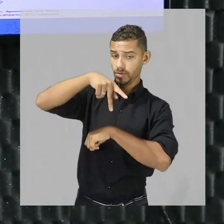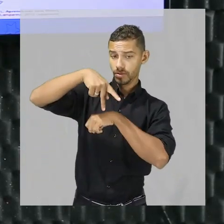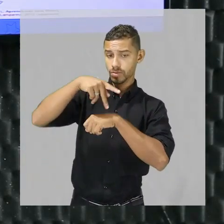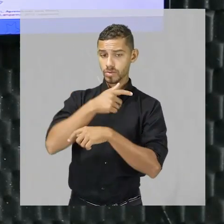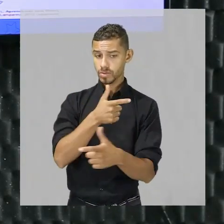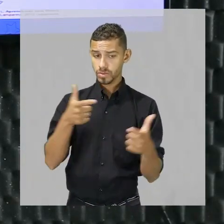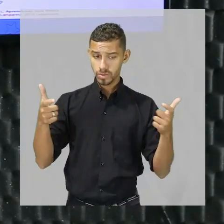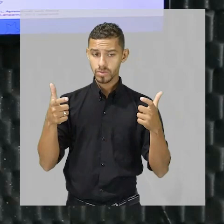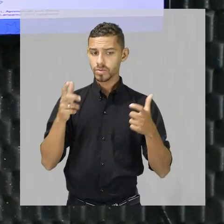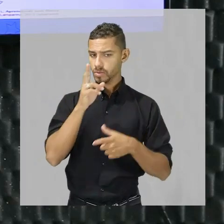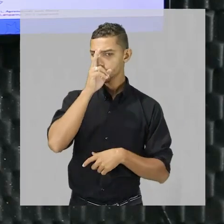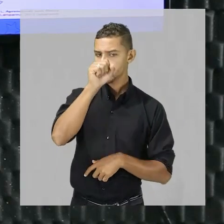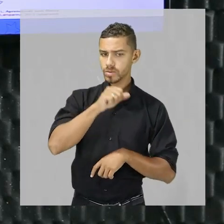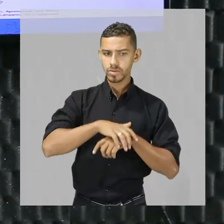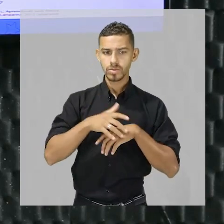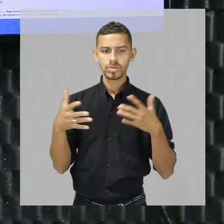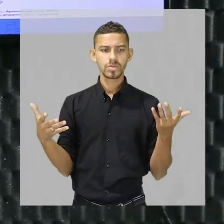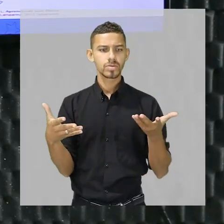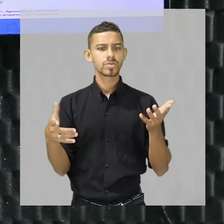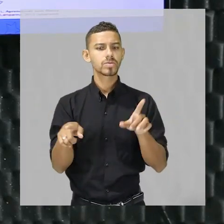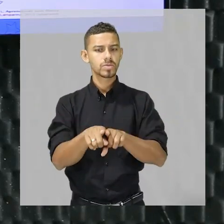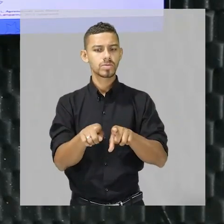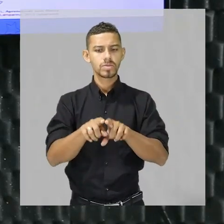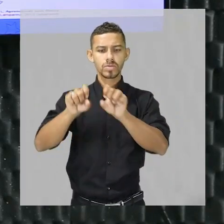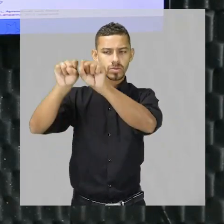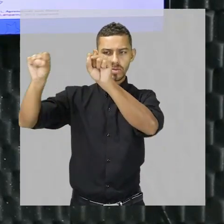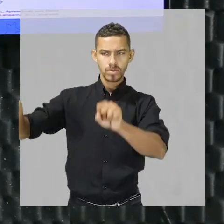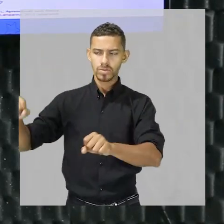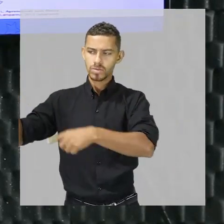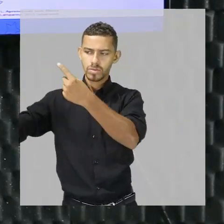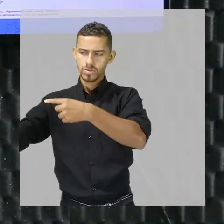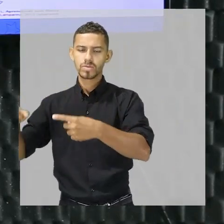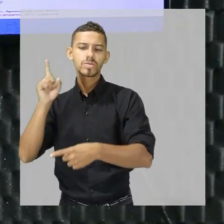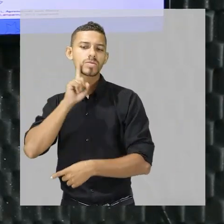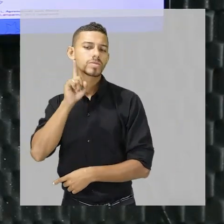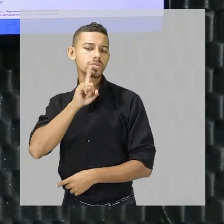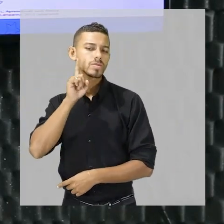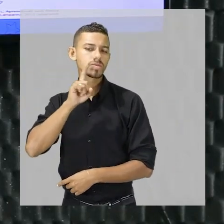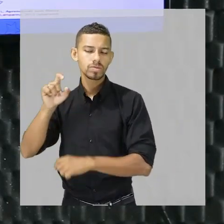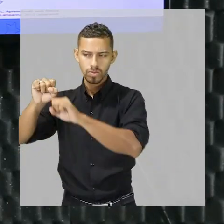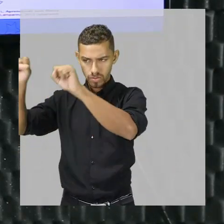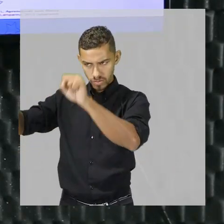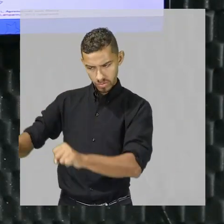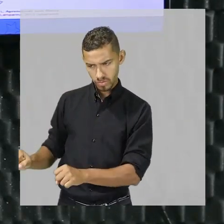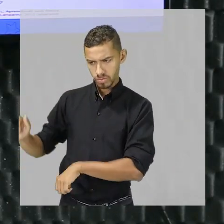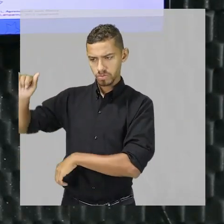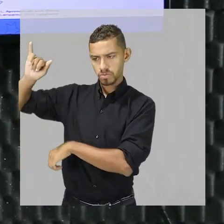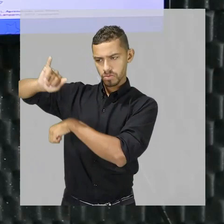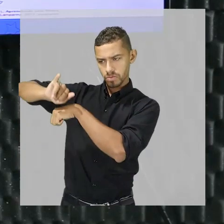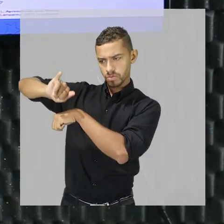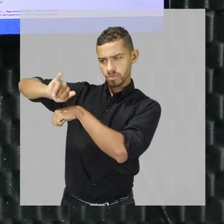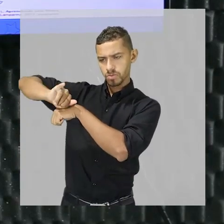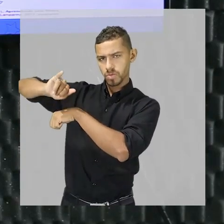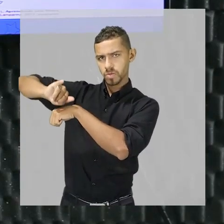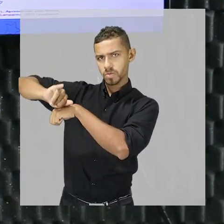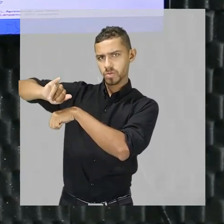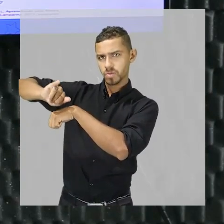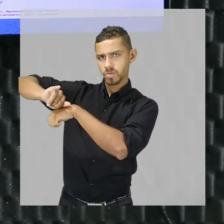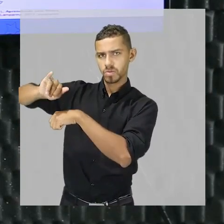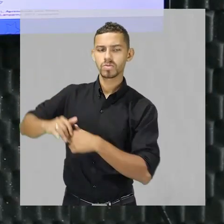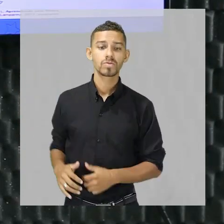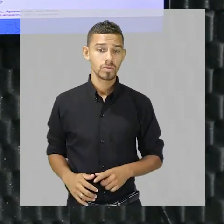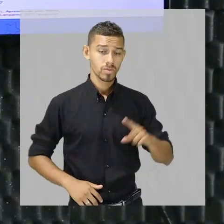grande característica sistemas políticos diferentes. Os Estados Unidos defendendo o sistema capitalista, sua expansão e